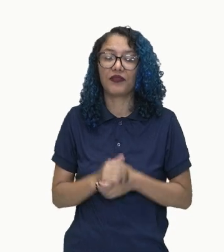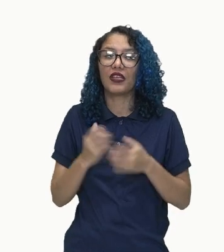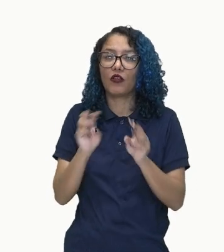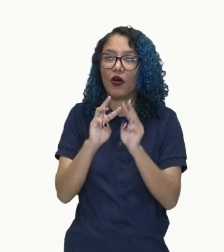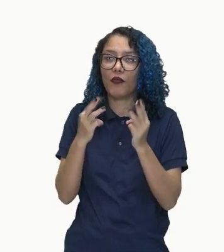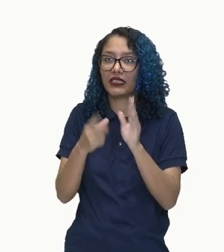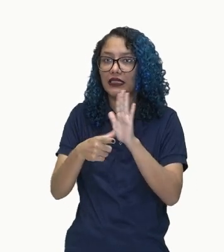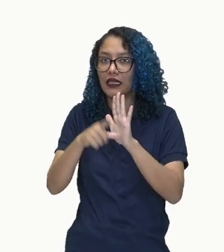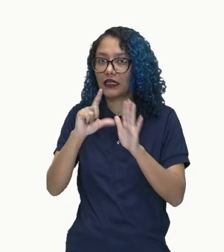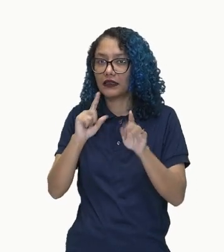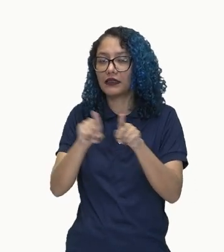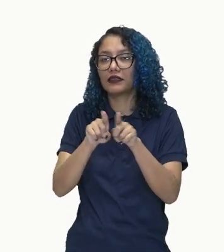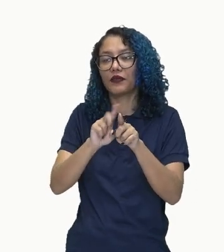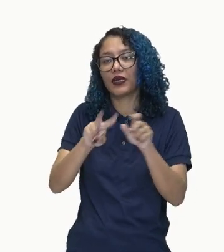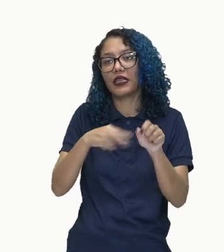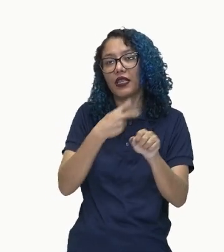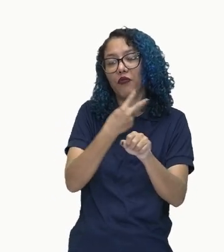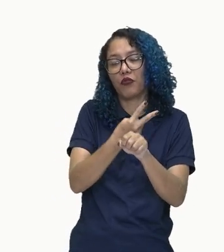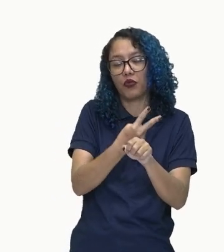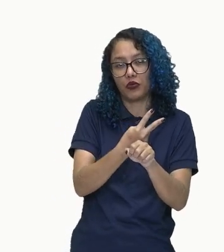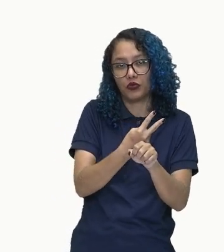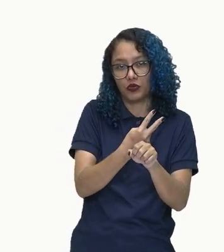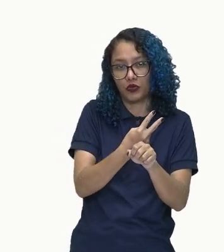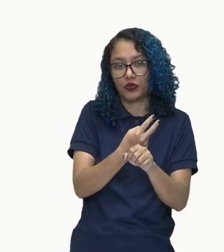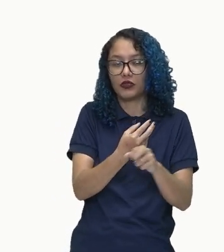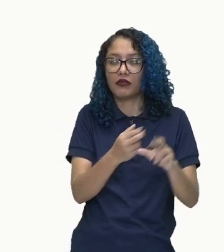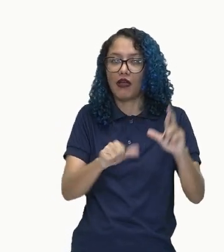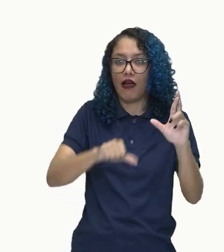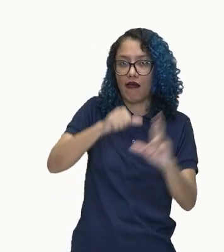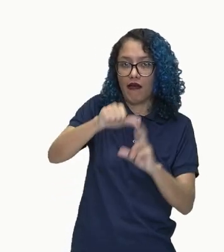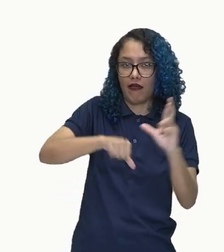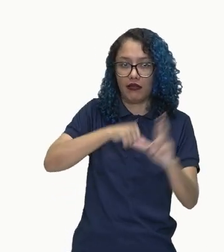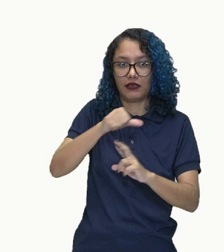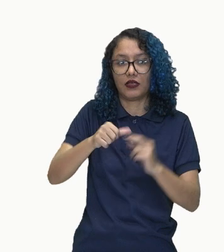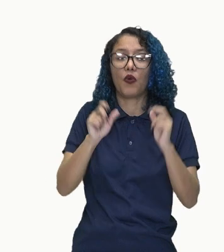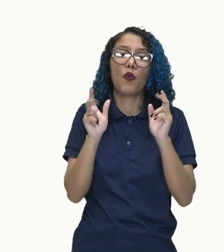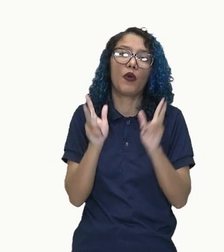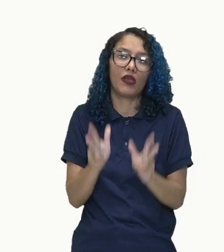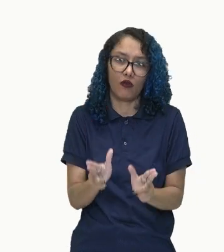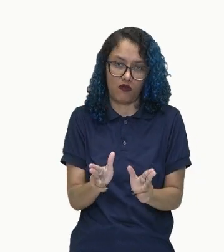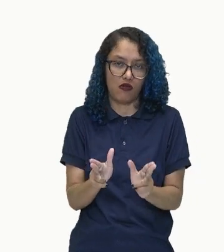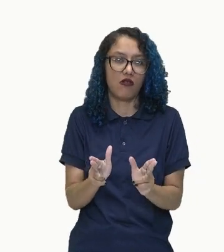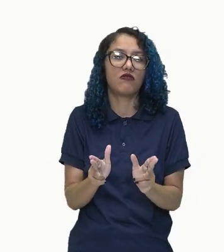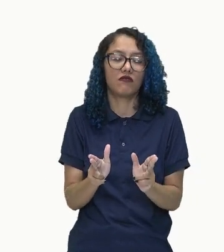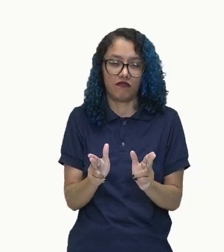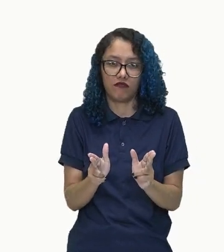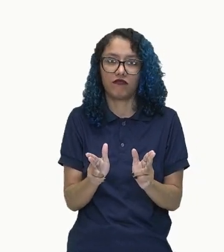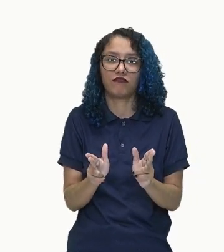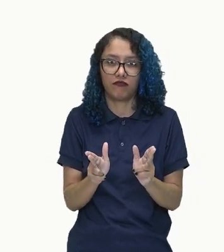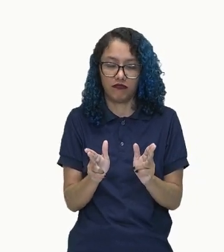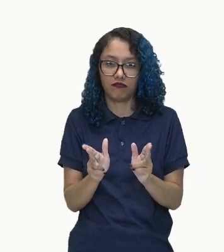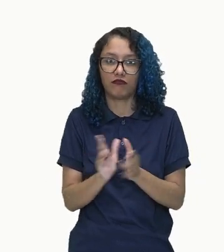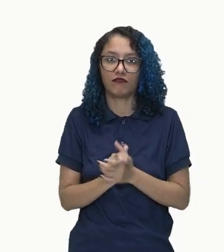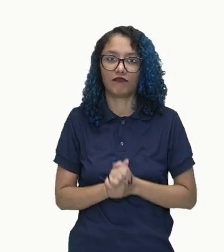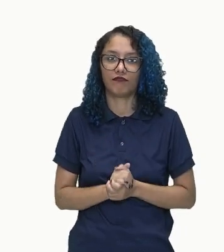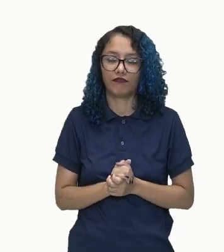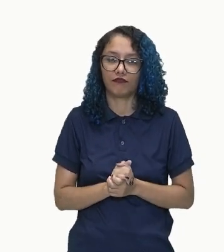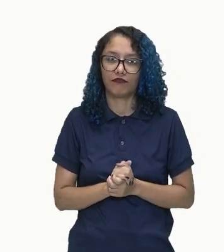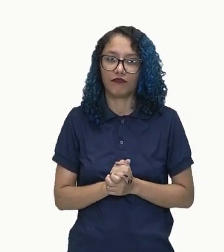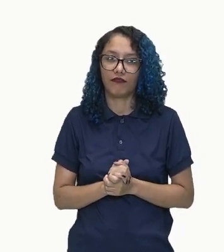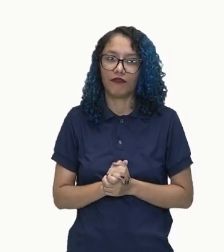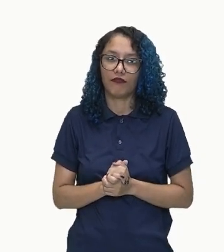da reação é a mesma, mostrando que a formação de novas substâncias ocorre com a